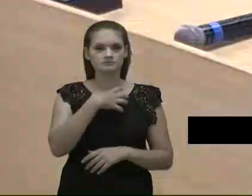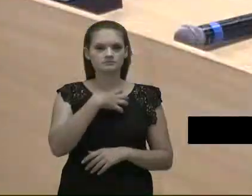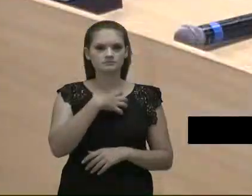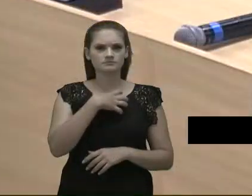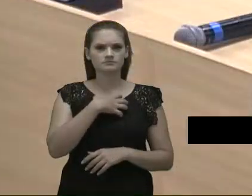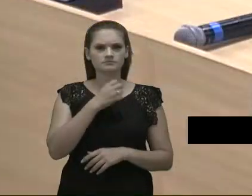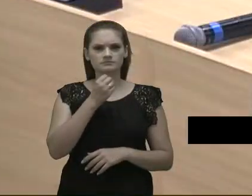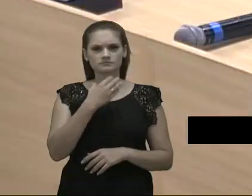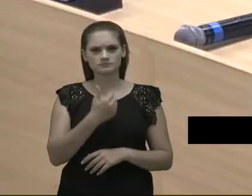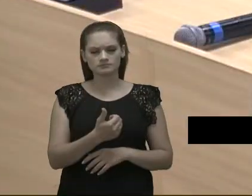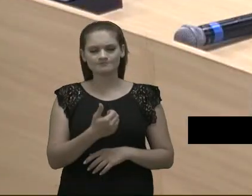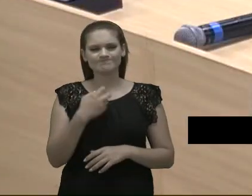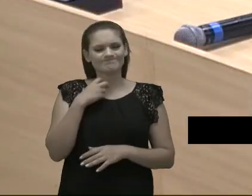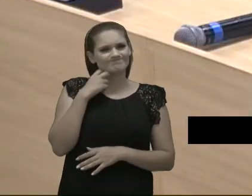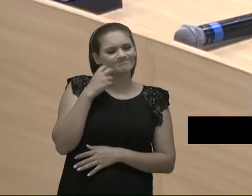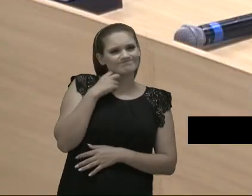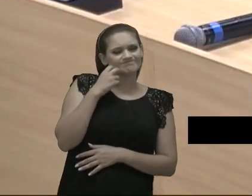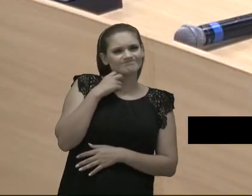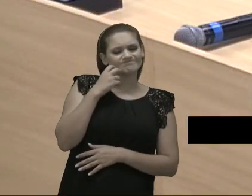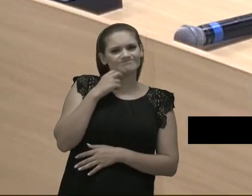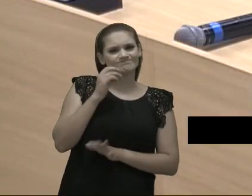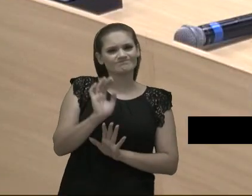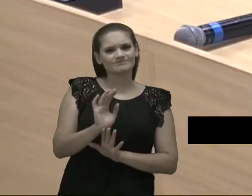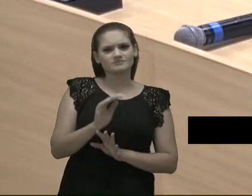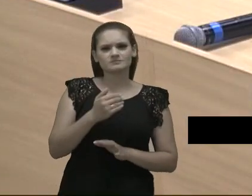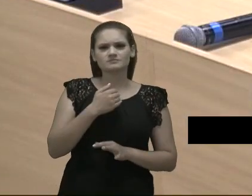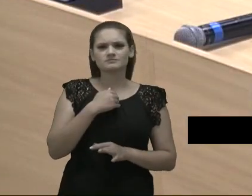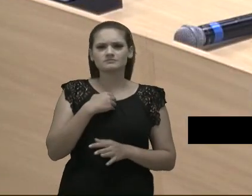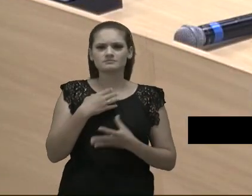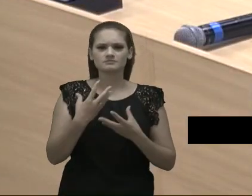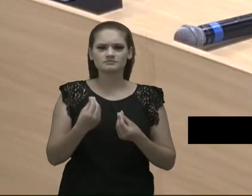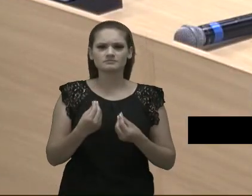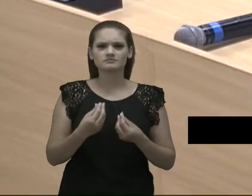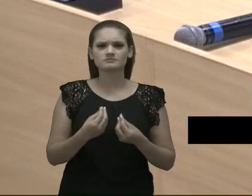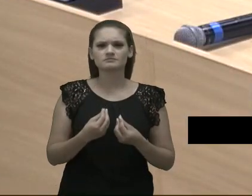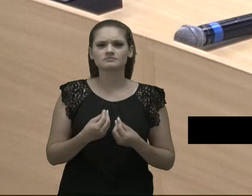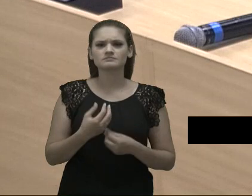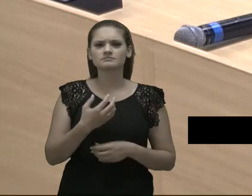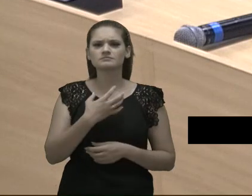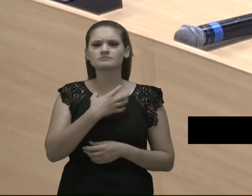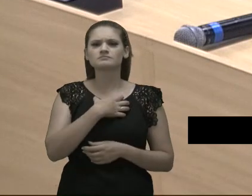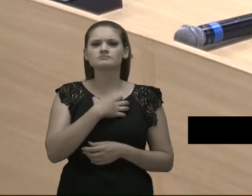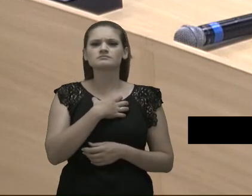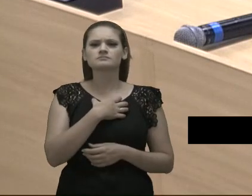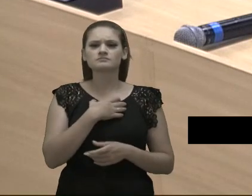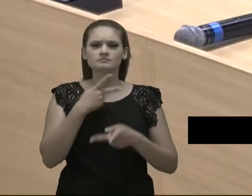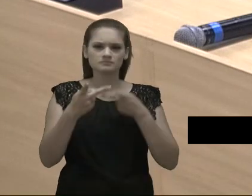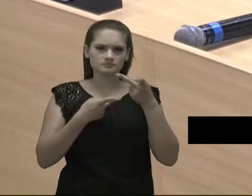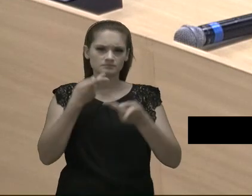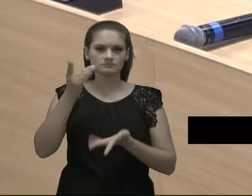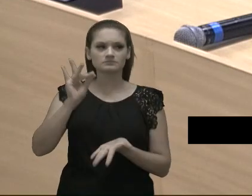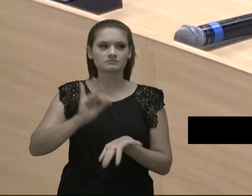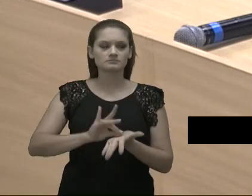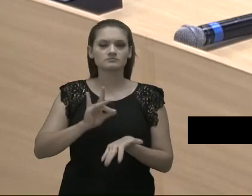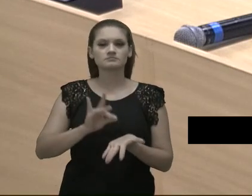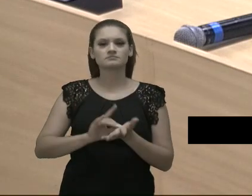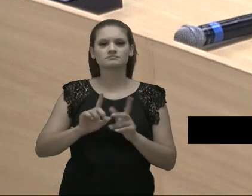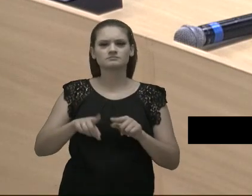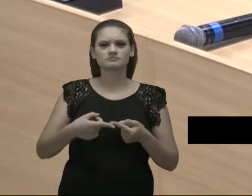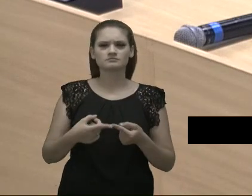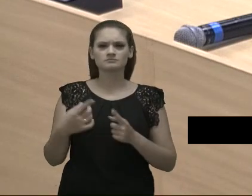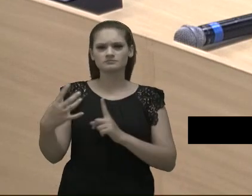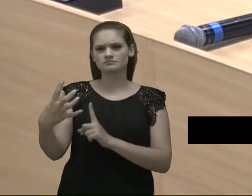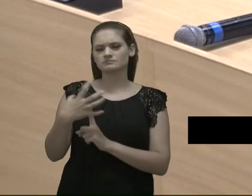Eu me senti bem constrangida. Eu tô confortável no sentido de que eu tô falando a verdade. Mas eu me senti